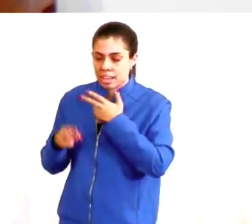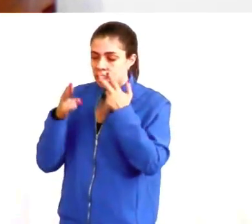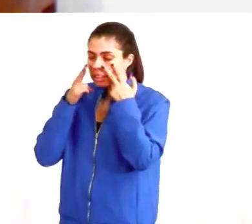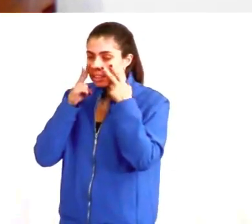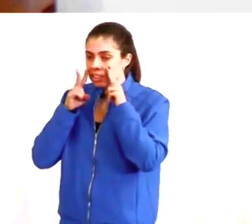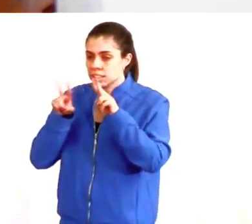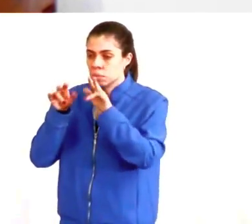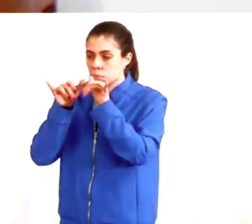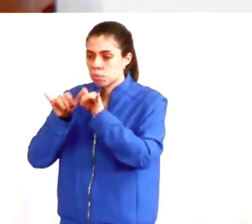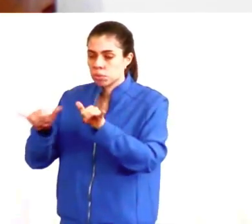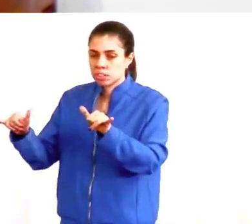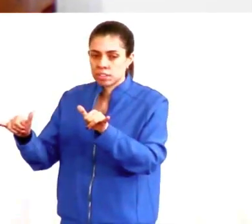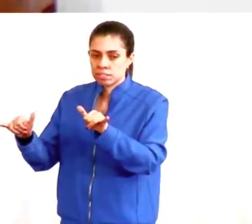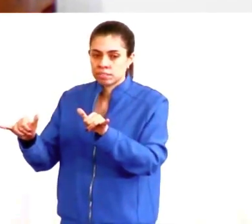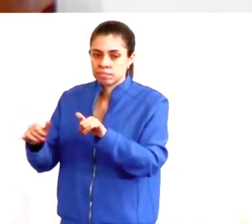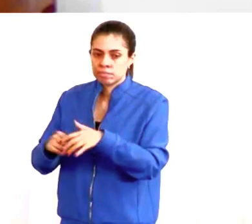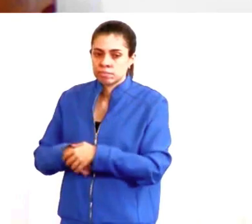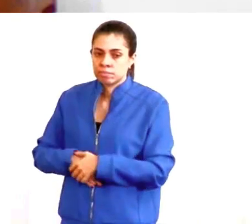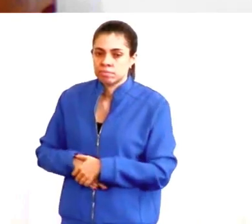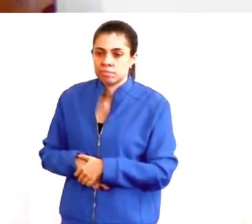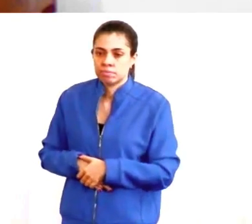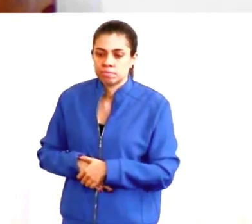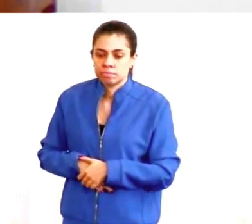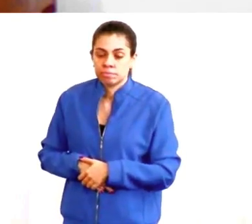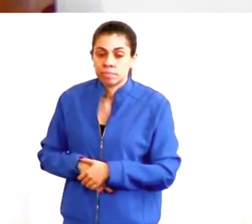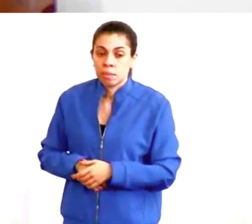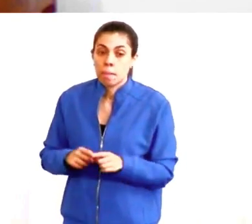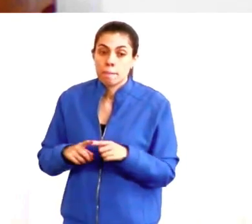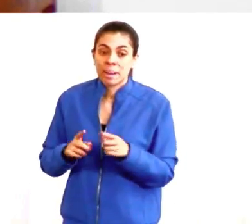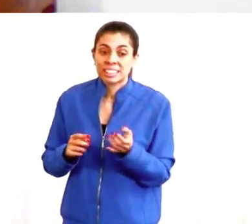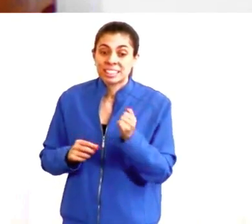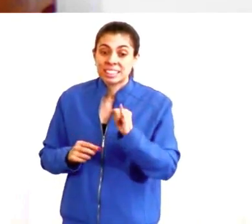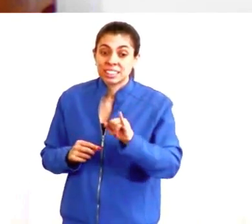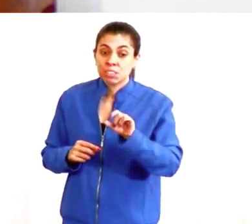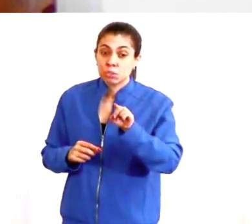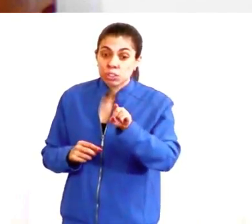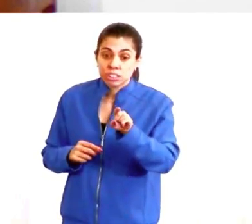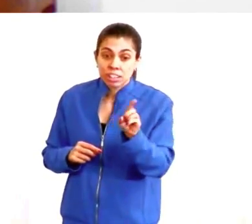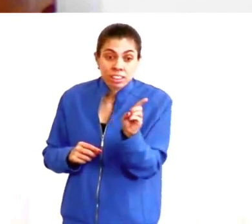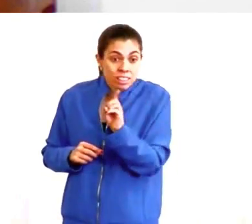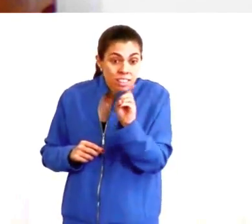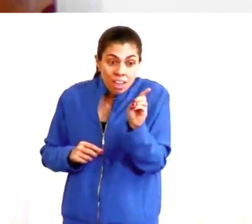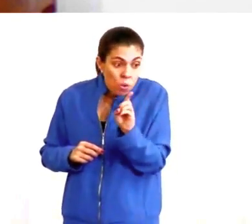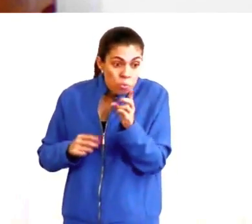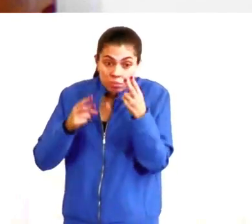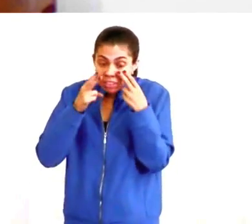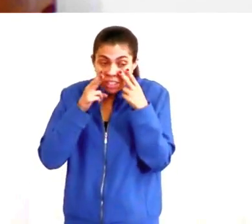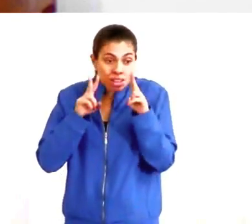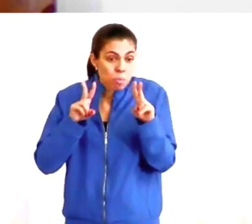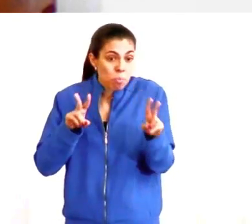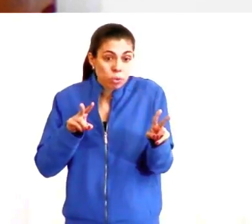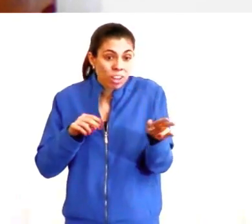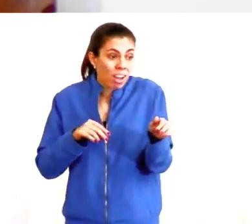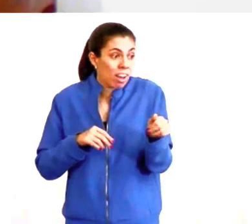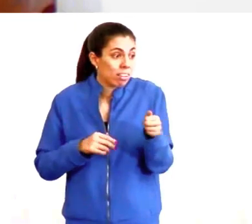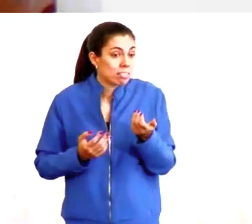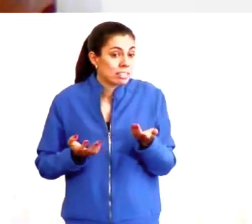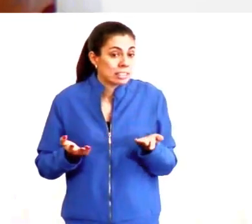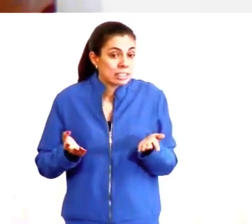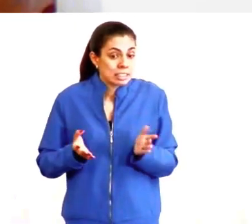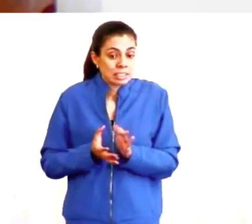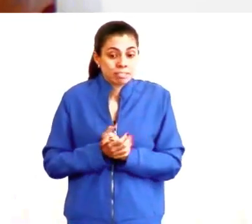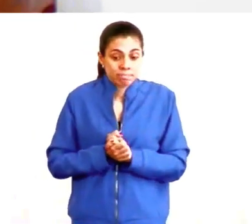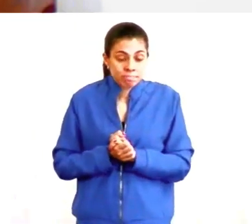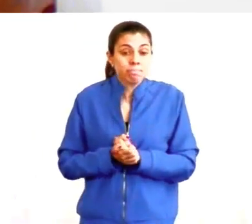não foi possível ser esta testemunha, que tal uma Páscoa como essa, para você sair daqui